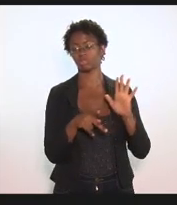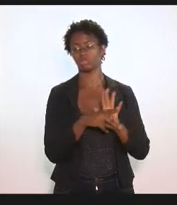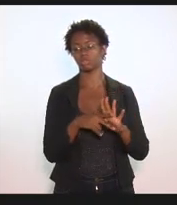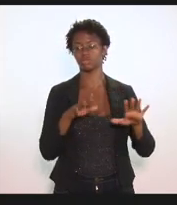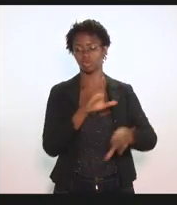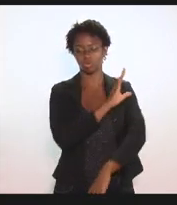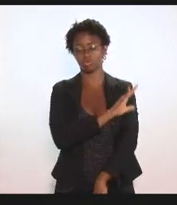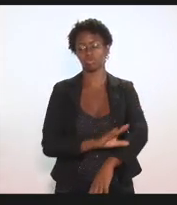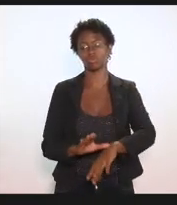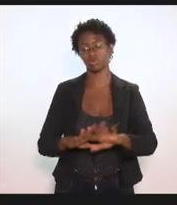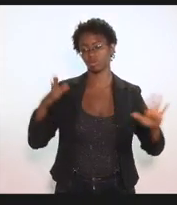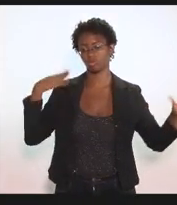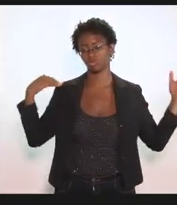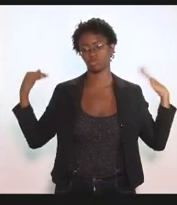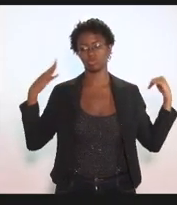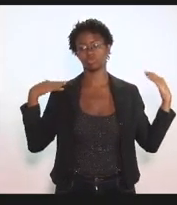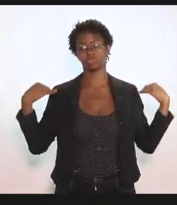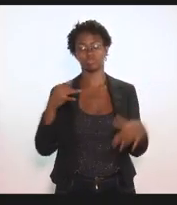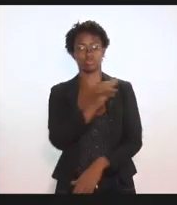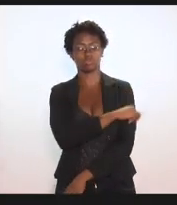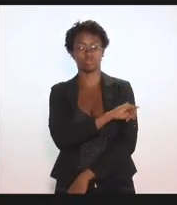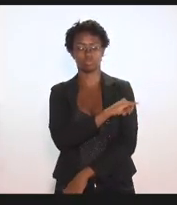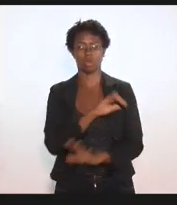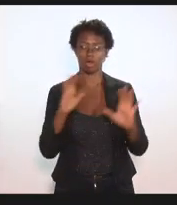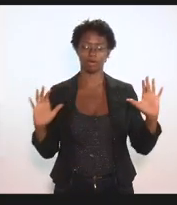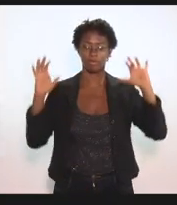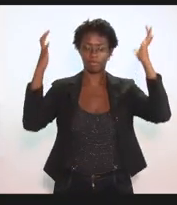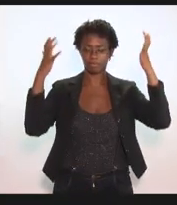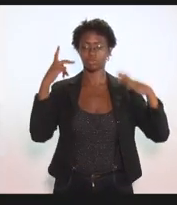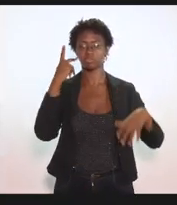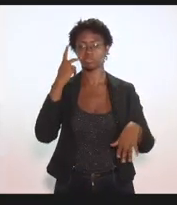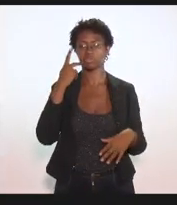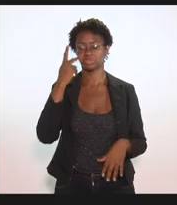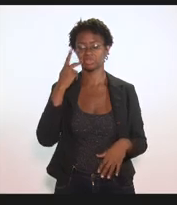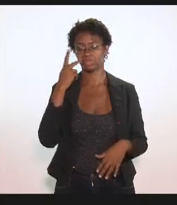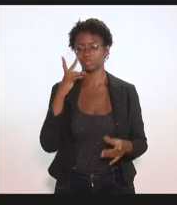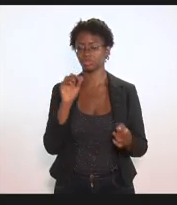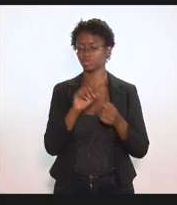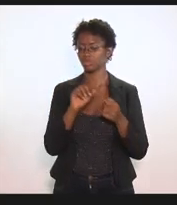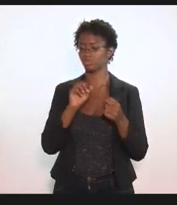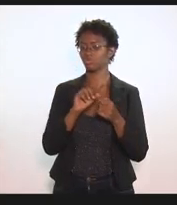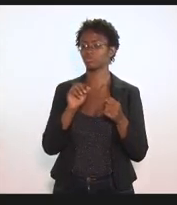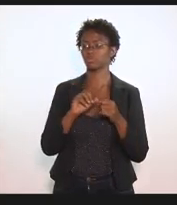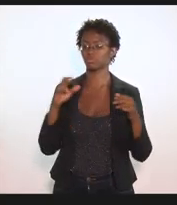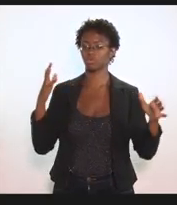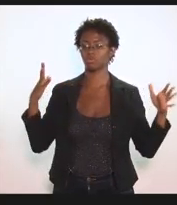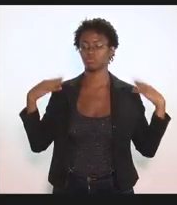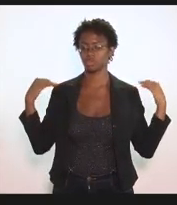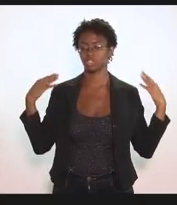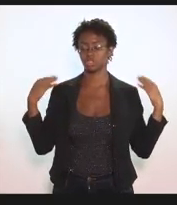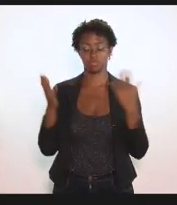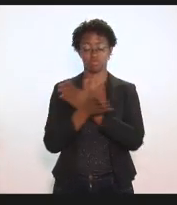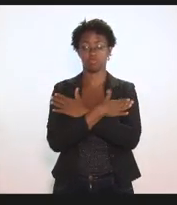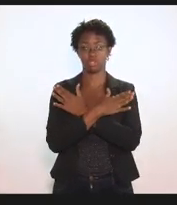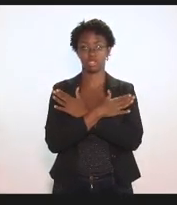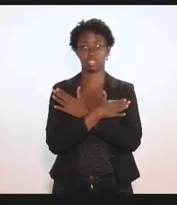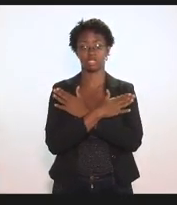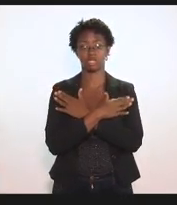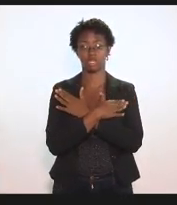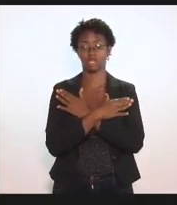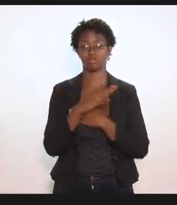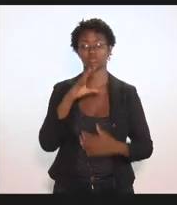cultural e turístico do Estado do Rio de Janeiro a Festa do Tomate, realizada anualmente no feriado de Corpus Christi no município